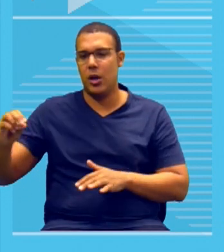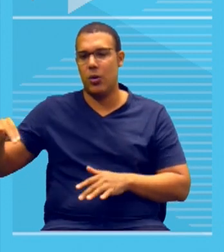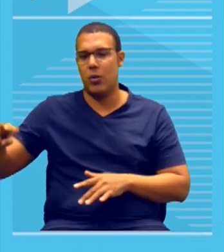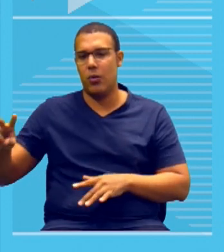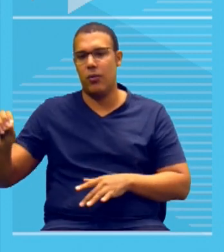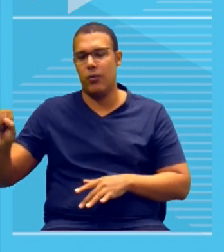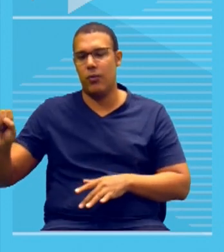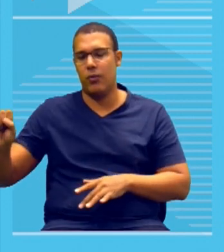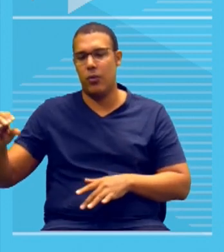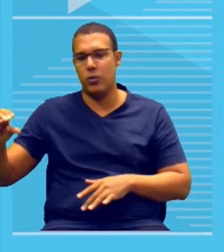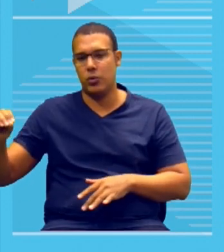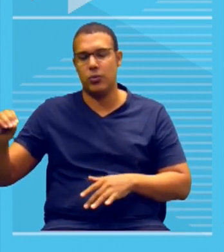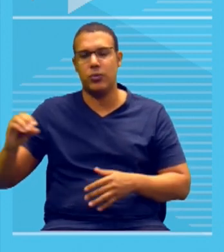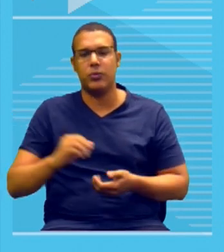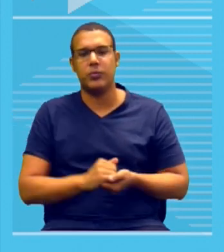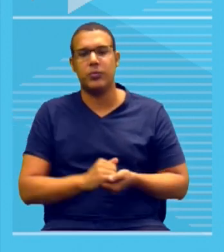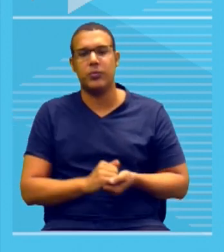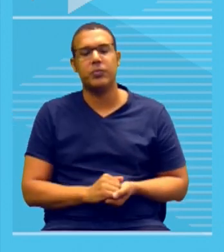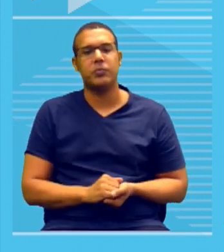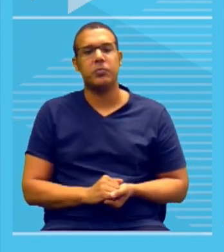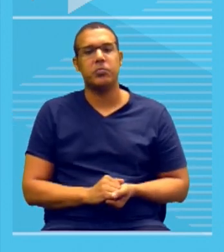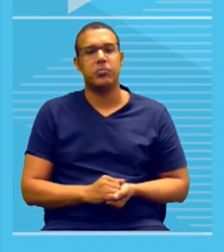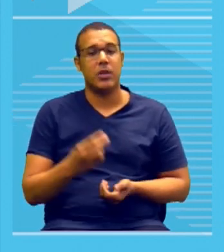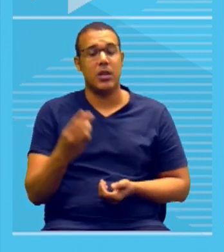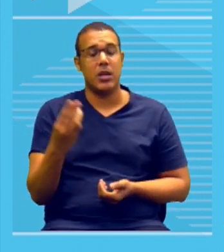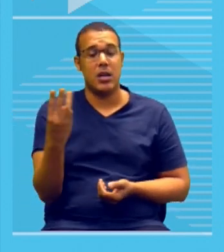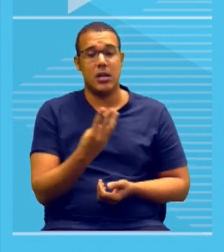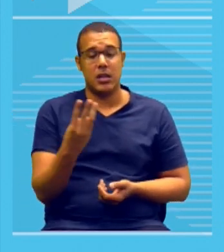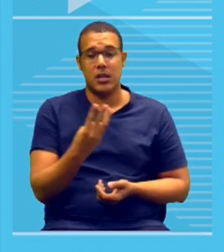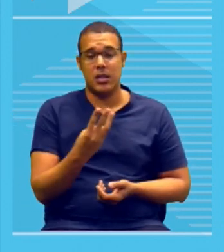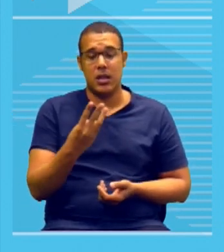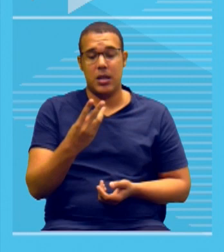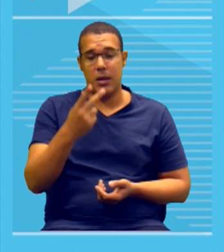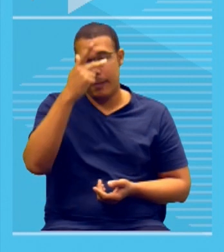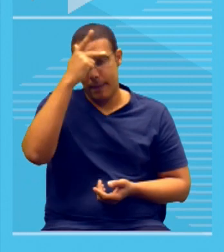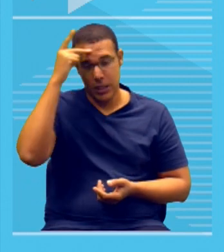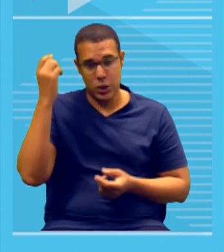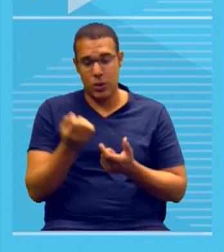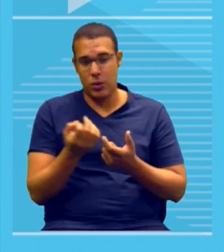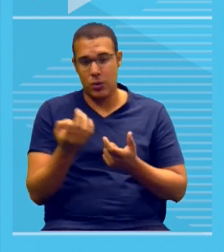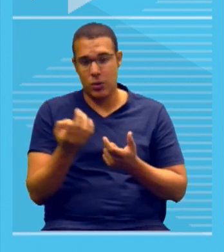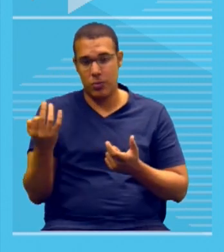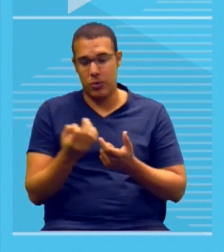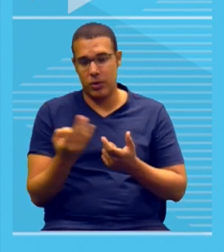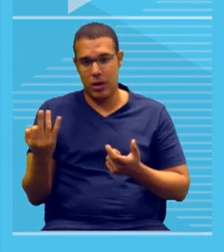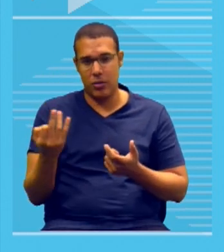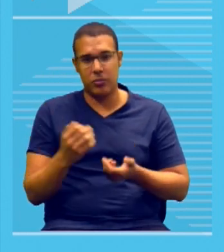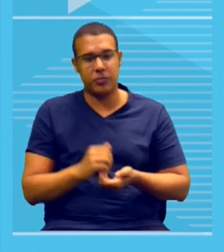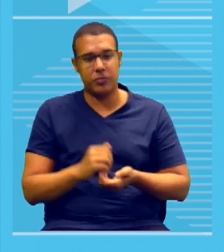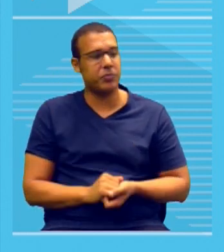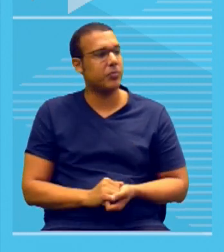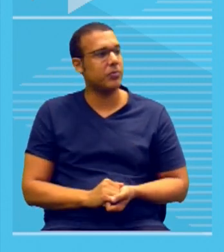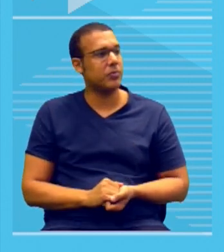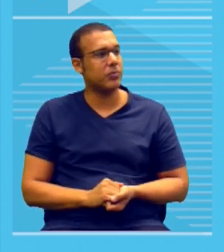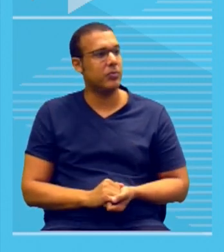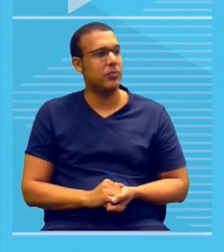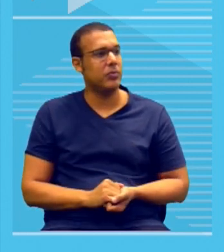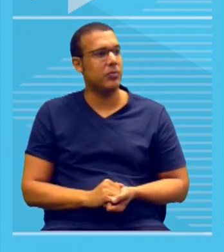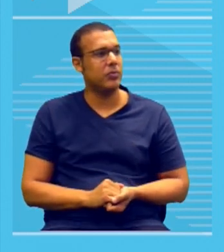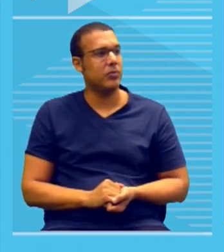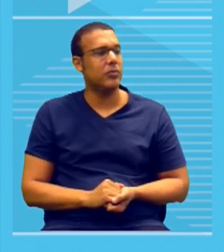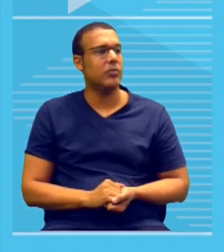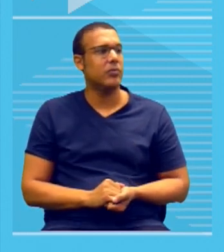professor legal e a terceira pessoa do plural vamos lá na Terceira prova